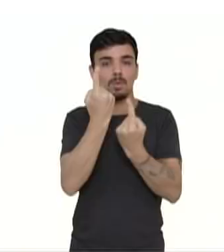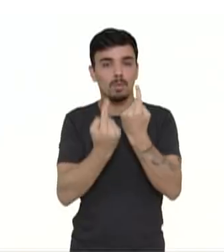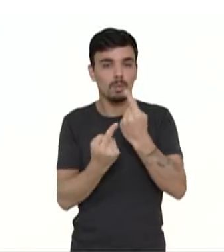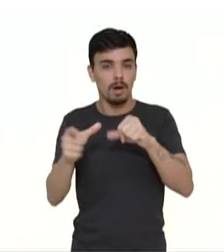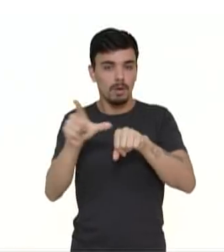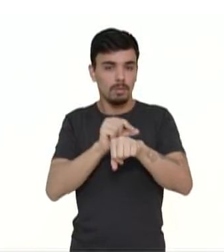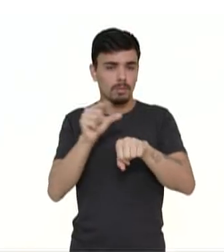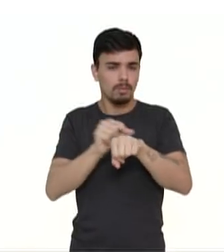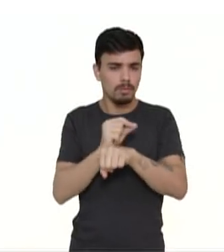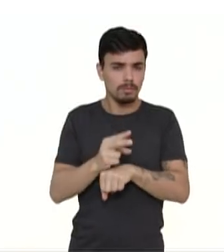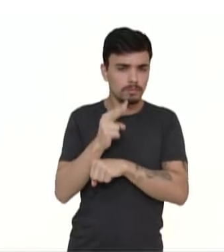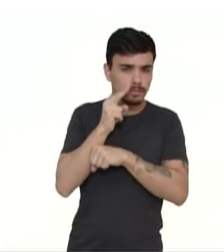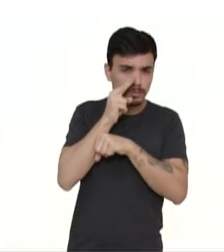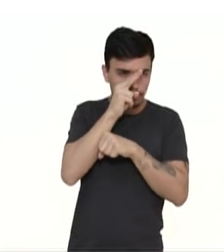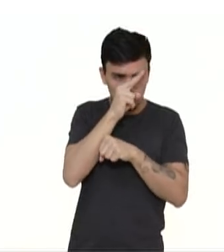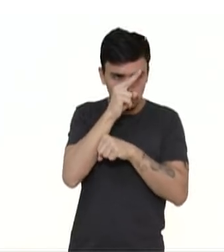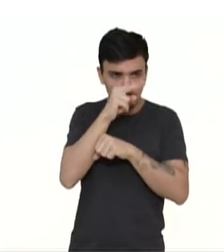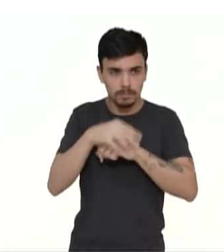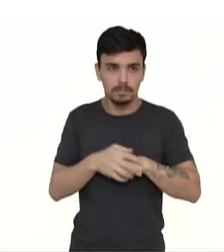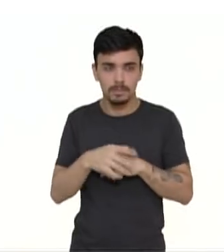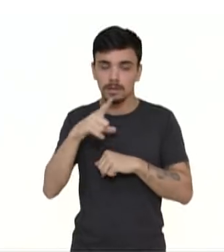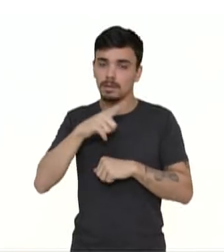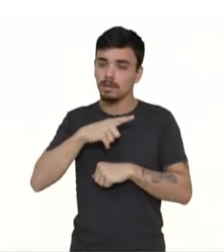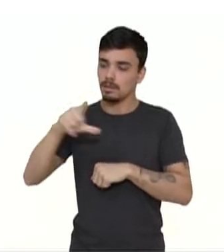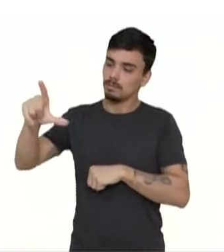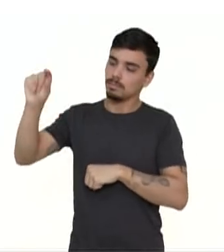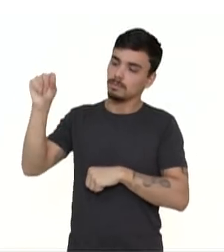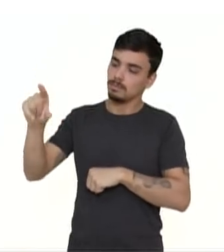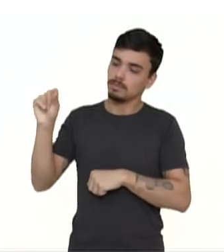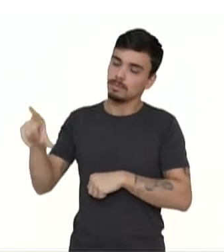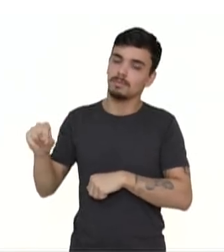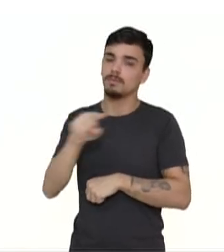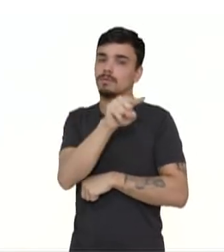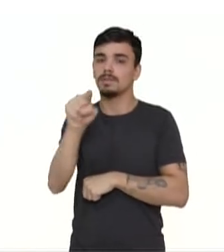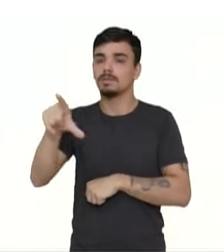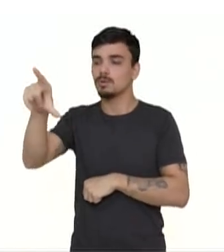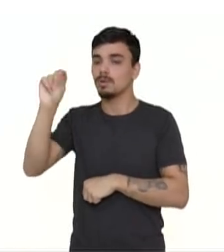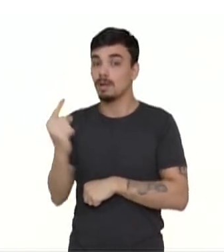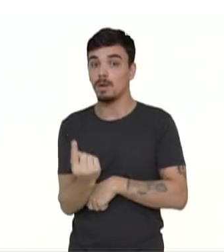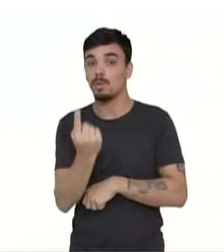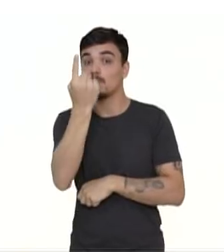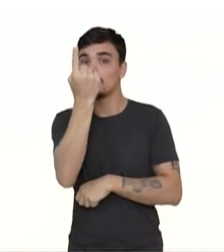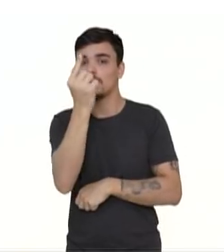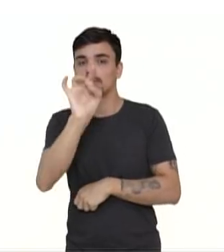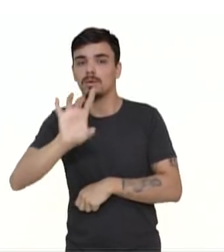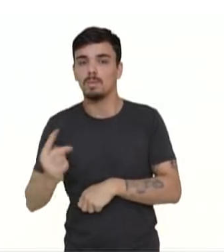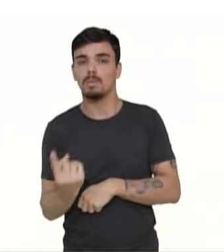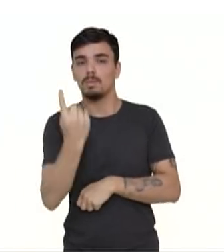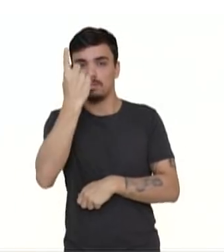de intensidade? E aí tem as alternativas, vocês vão escolher uma apenas, né, para